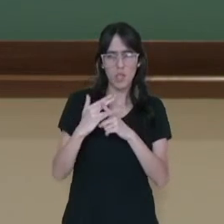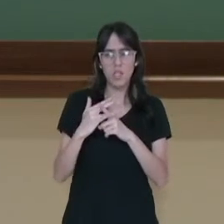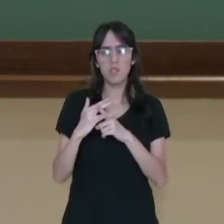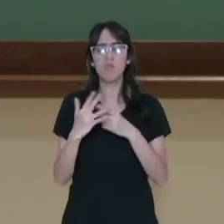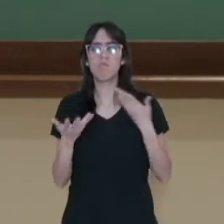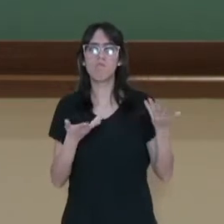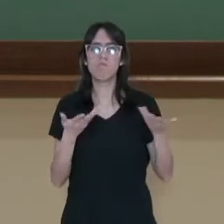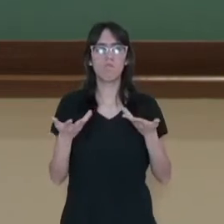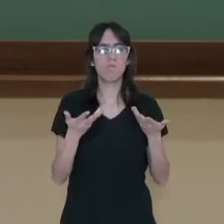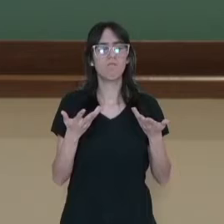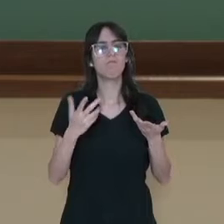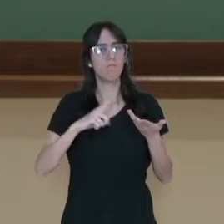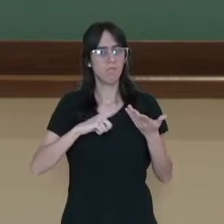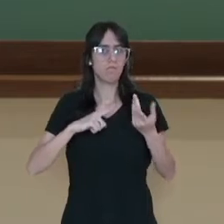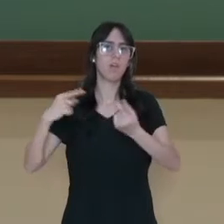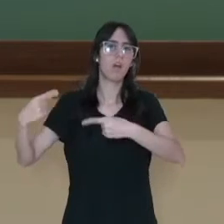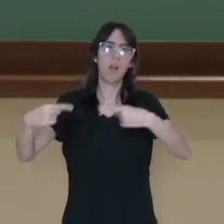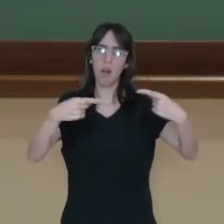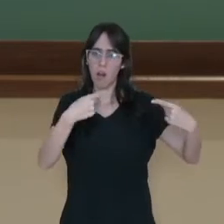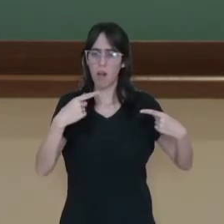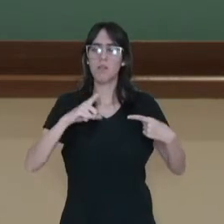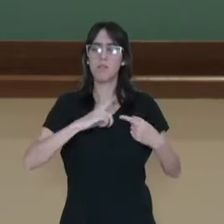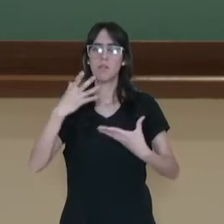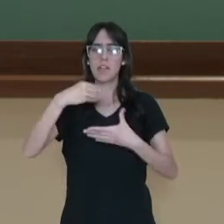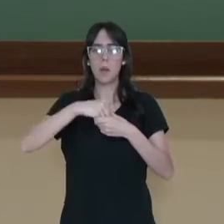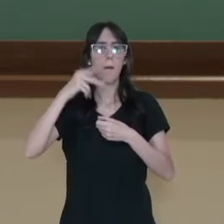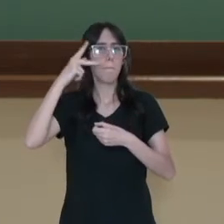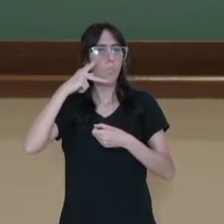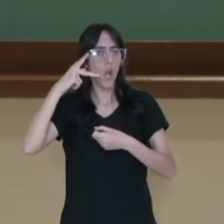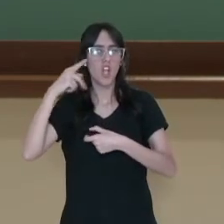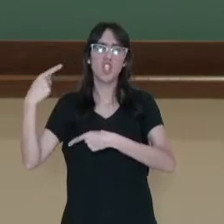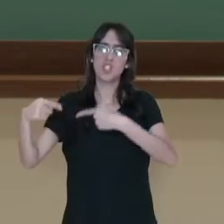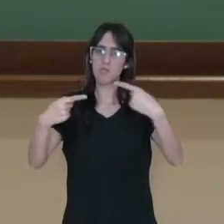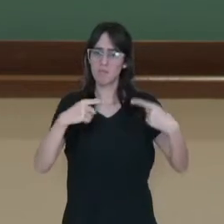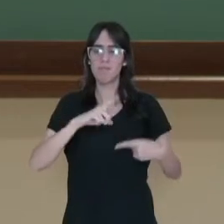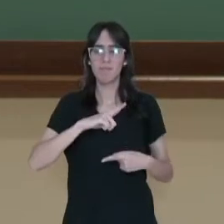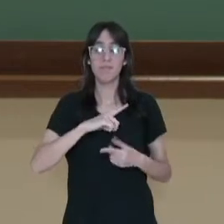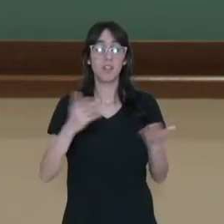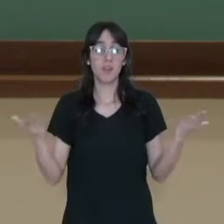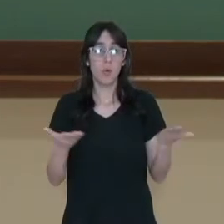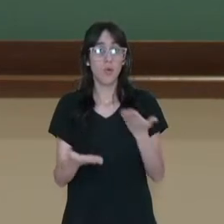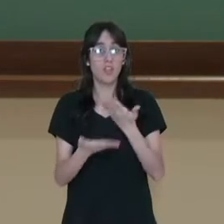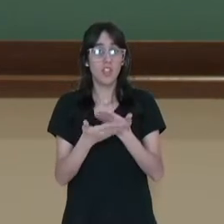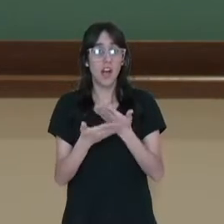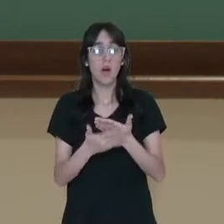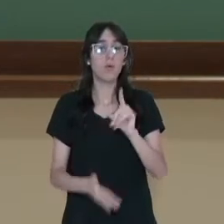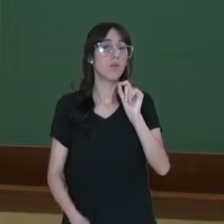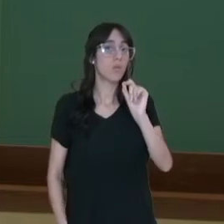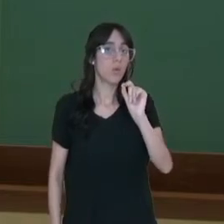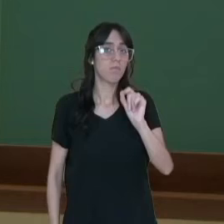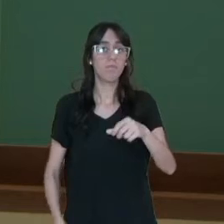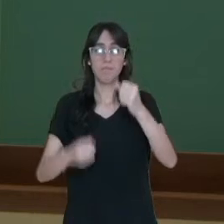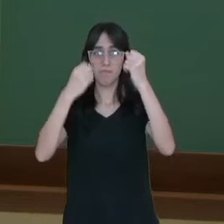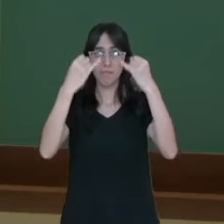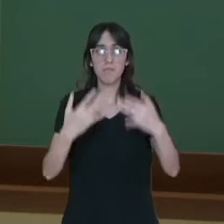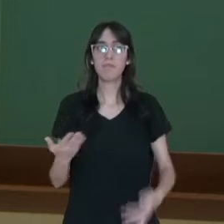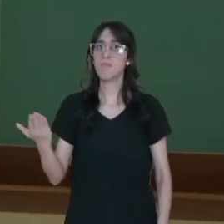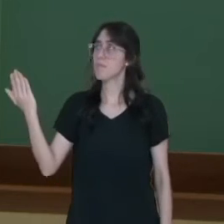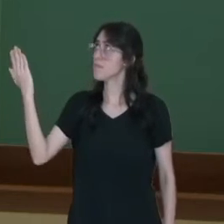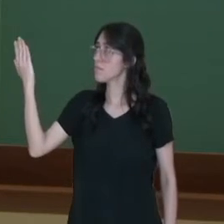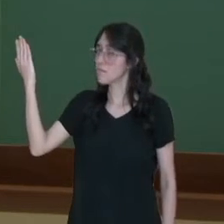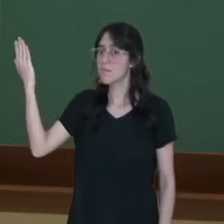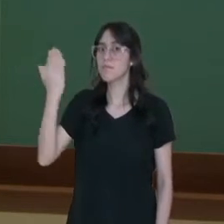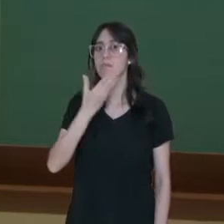uma questão aí muito discutida na política mundial. Para a nossa aula de hoje, para conversarmos, a gente começa mostrando a imagem